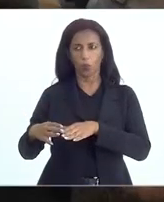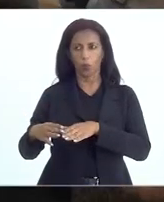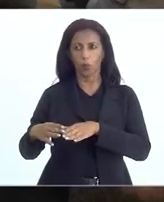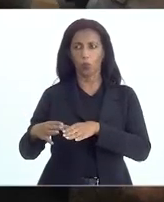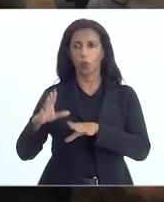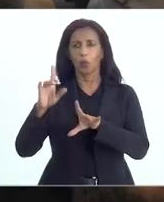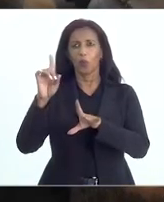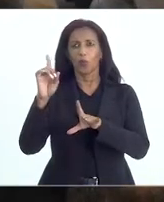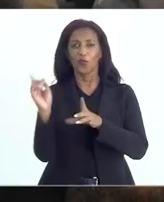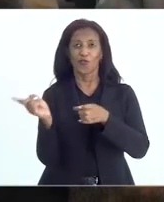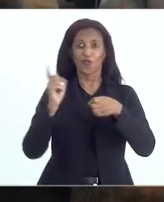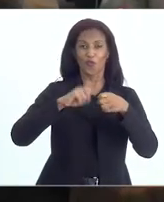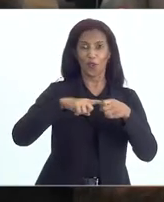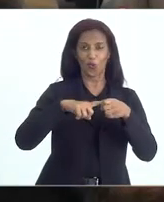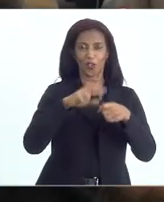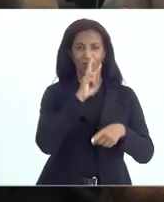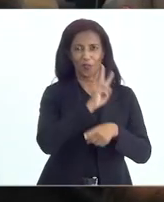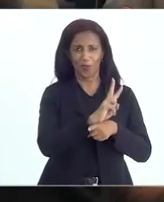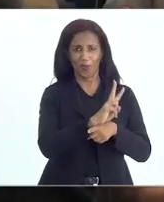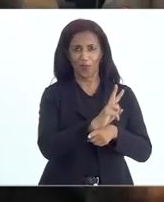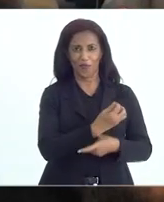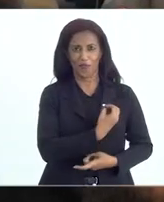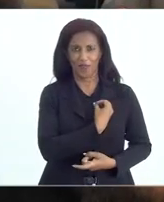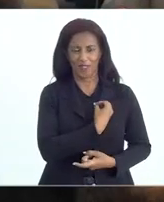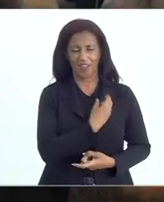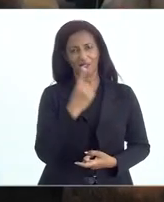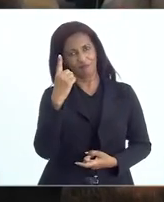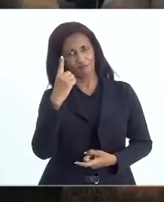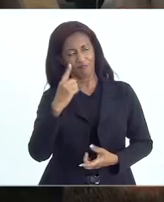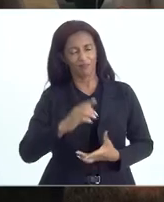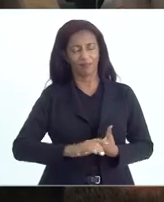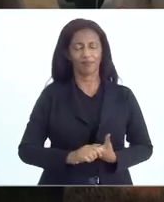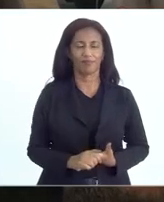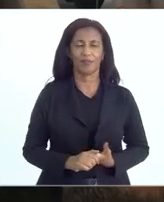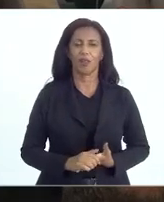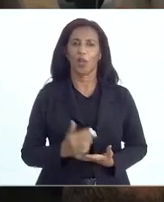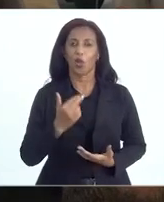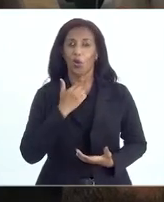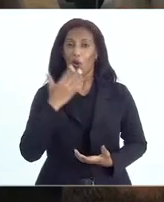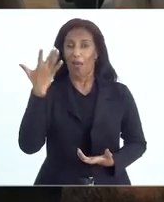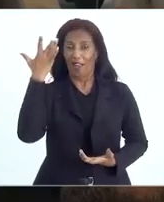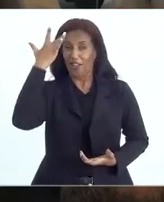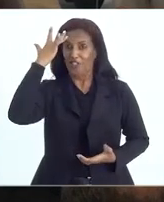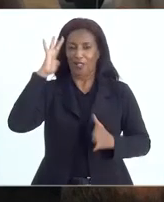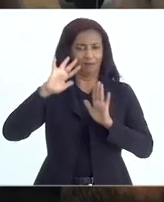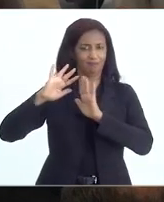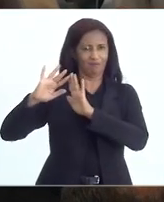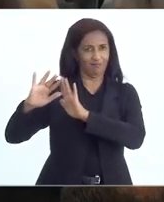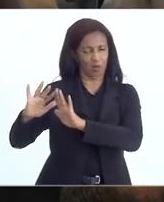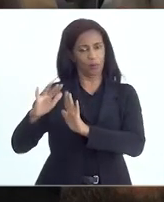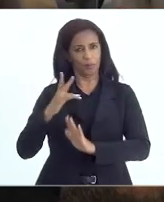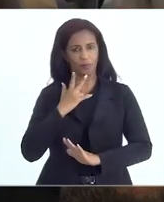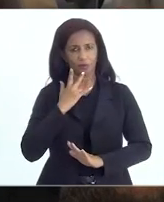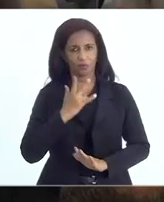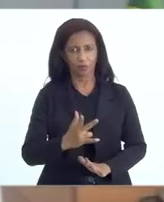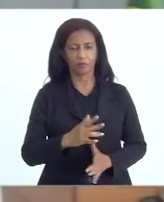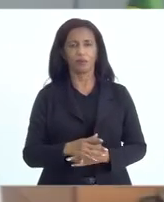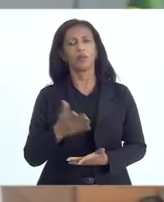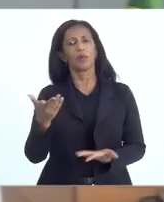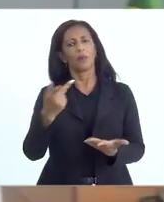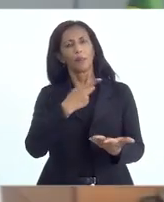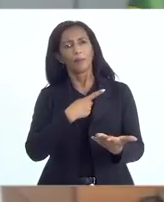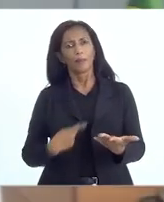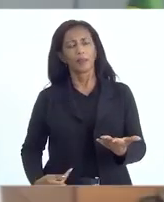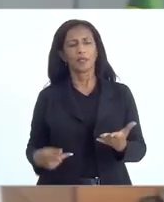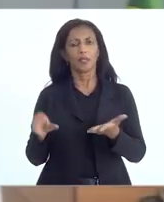guarda-vida agitado Eu acho que o tio uma sugestão eu não posso achar Eu Posso sugerir ao senhor o senhor como